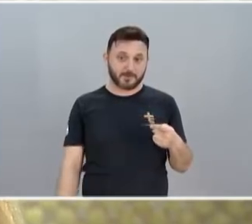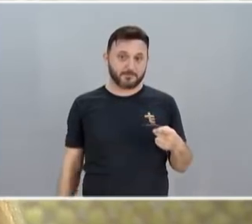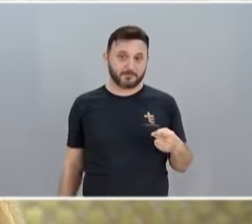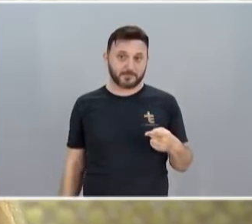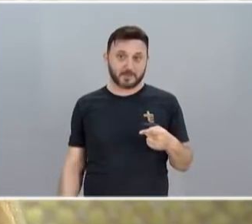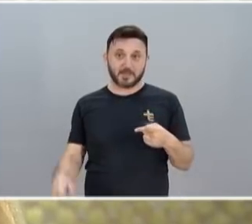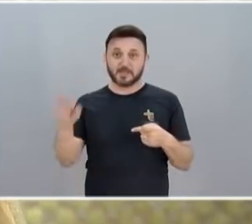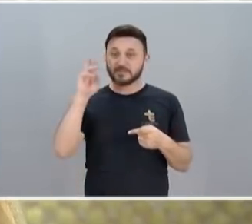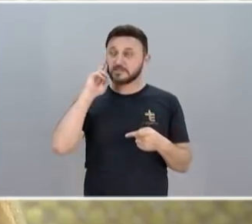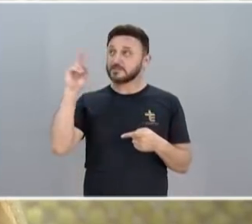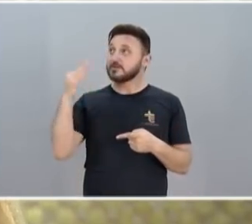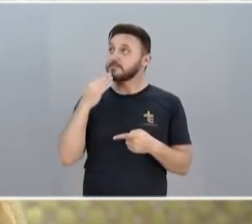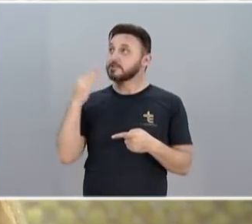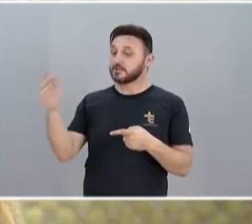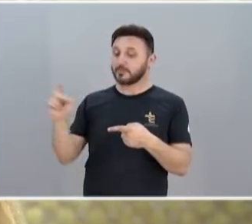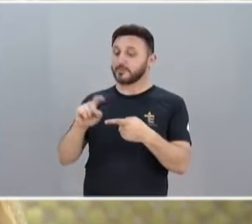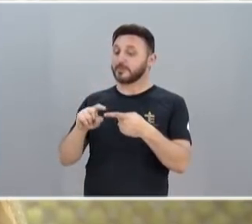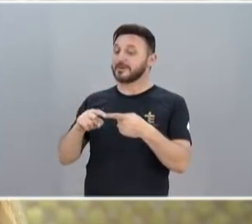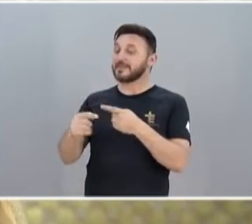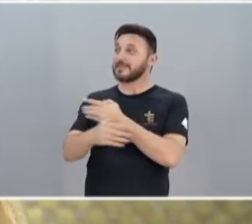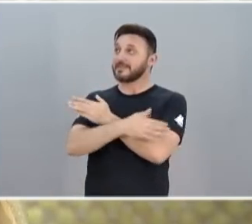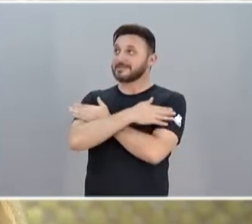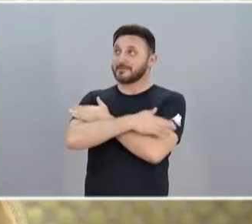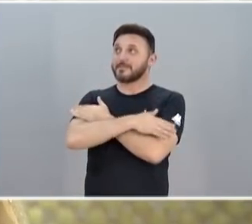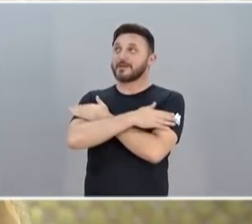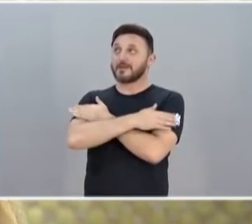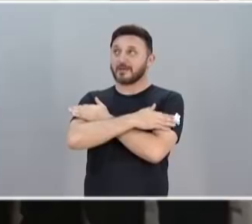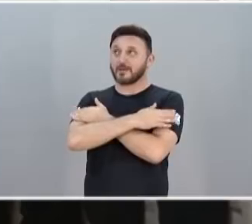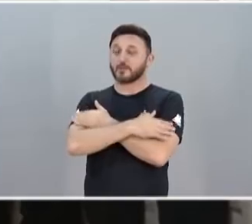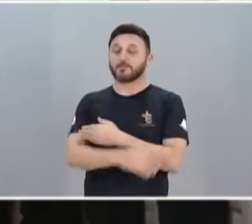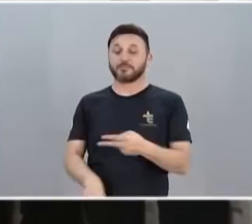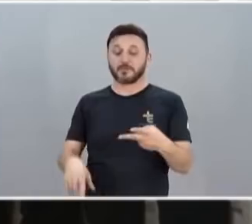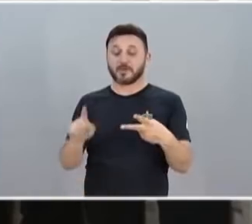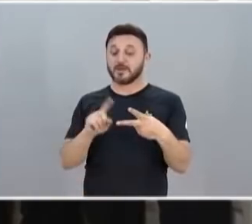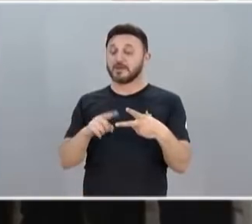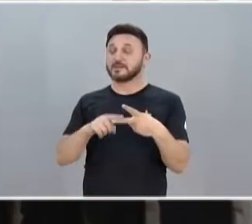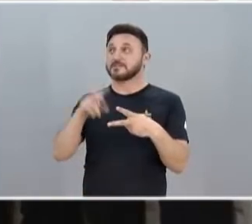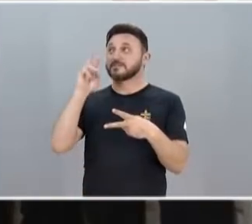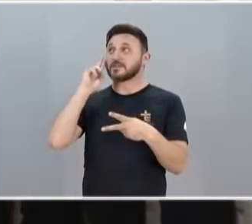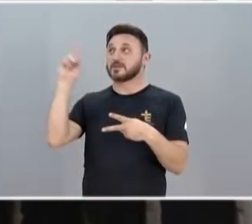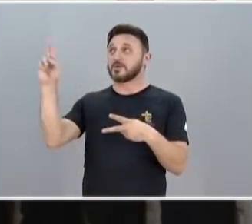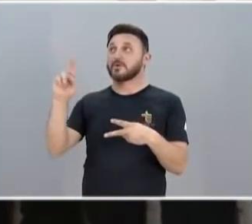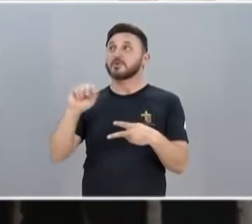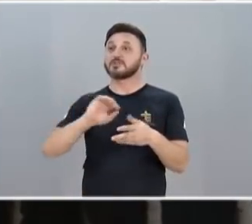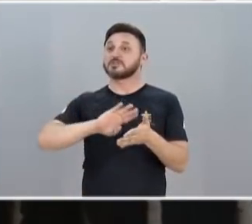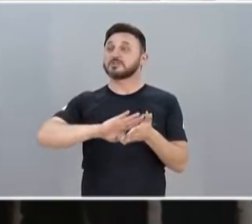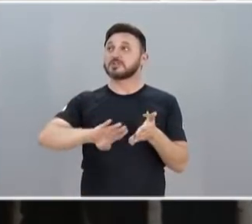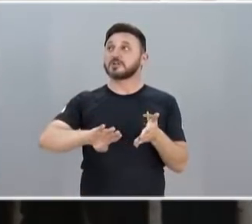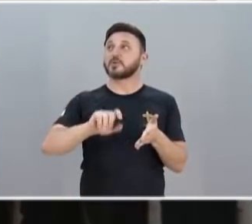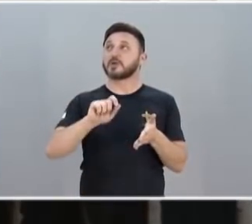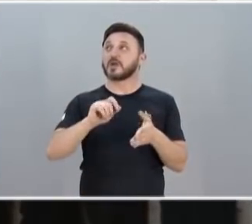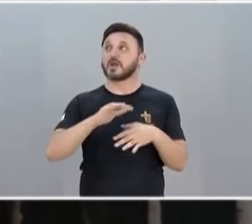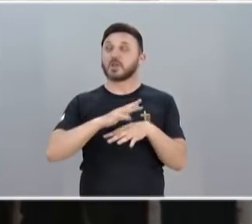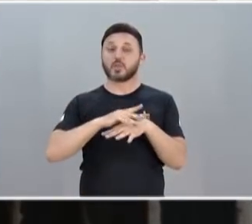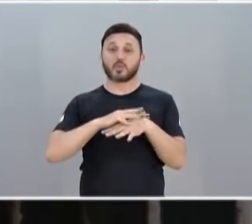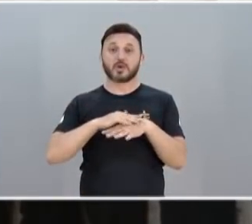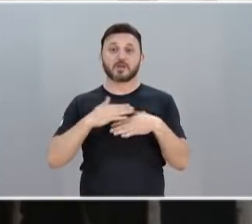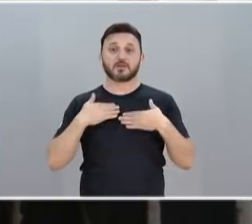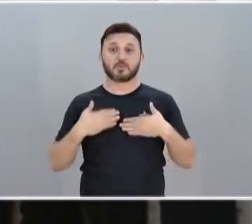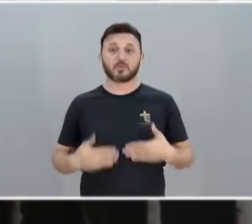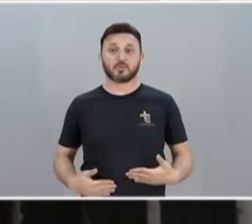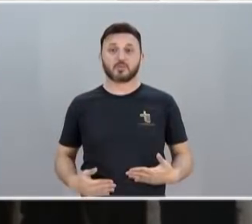Rolai, Senhor, a pedra do desemprego, rolai, Senhor, a pedra da doença